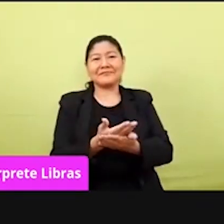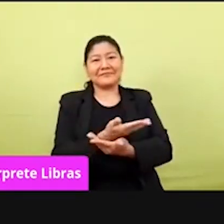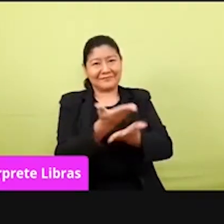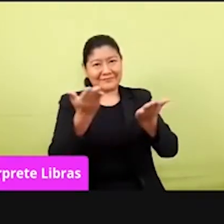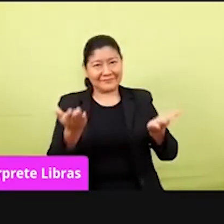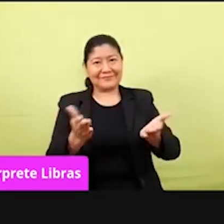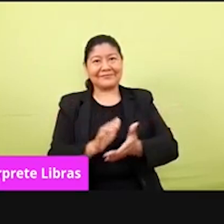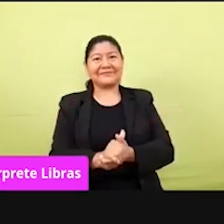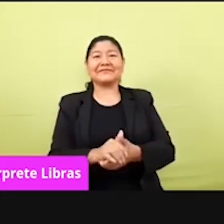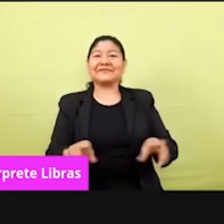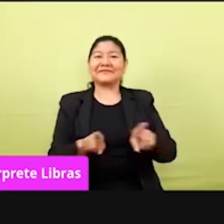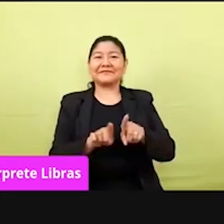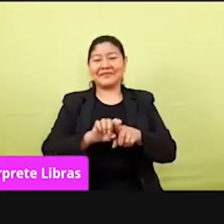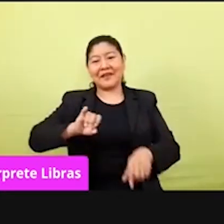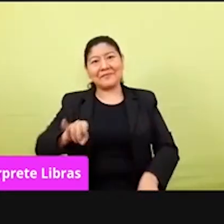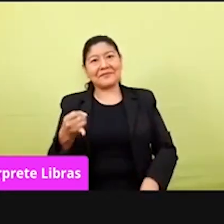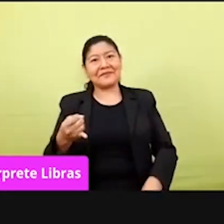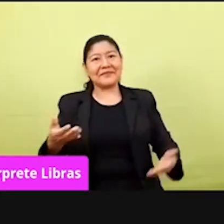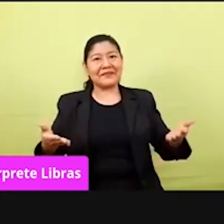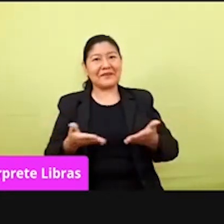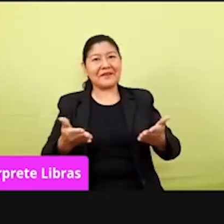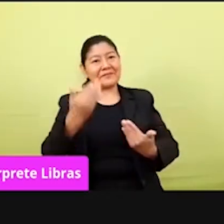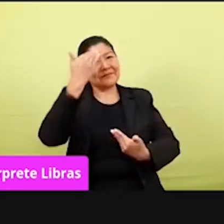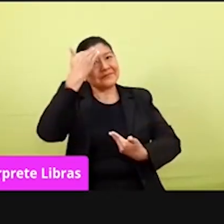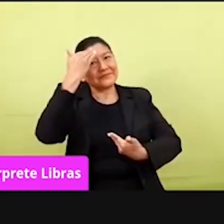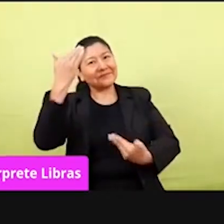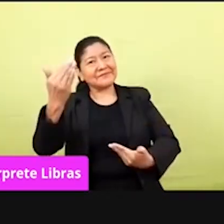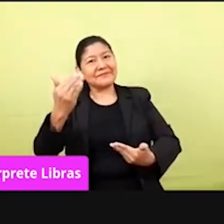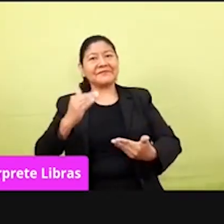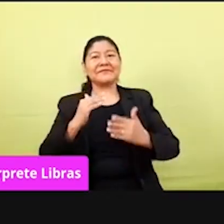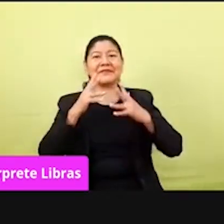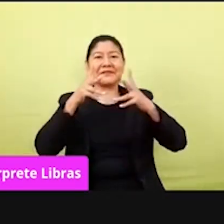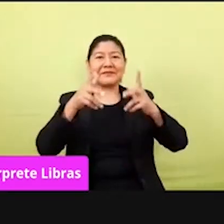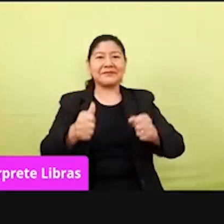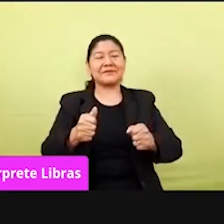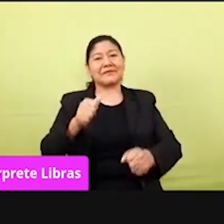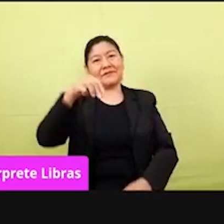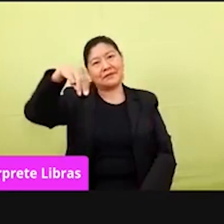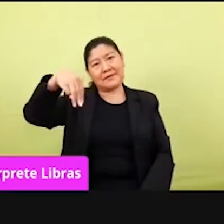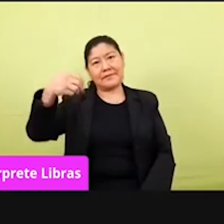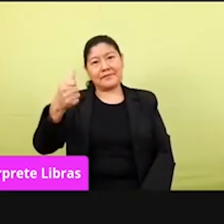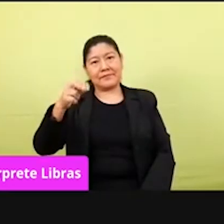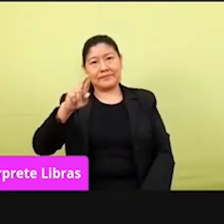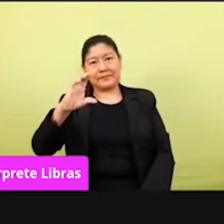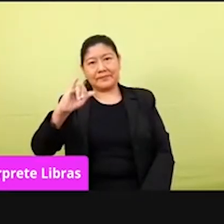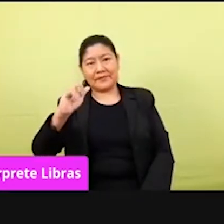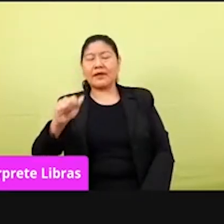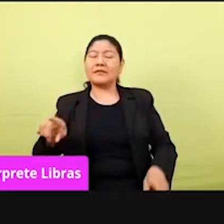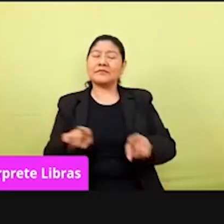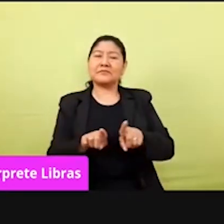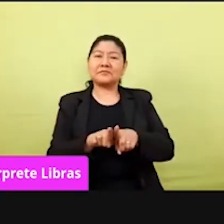nós, e aproveito esse momento para agradecer a Márcia, sempre nossa parceira, sempre